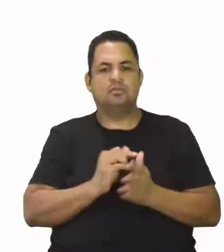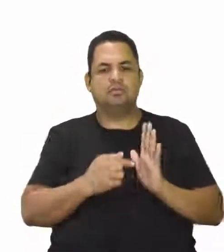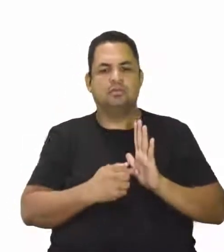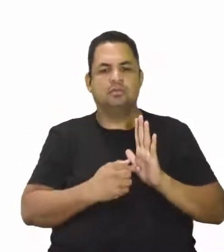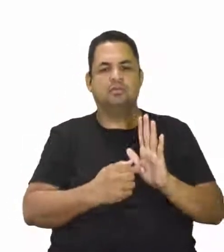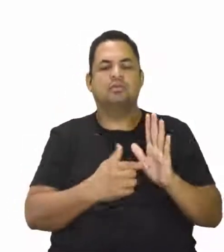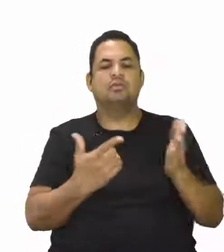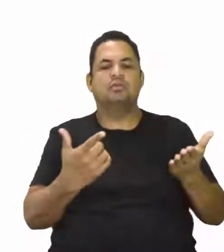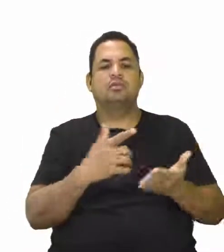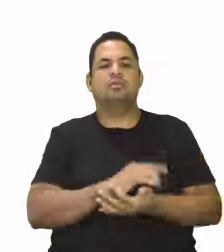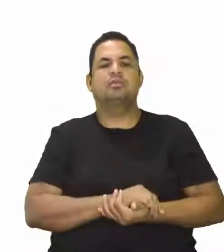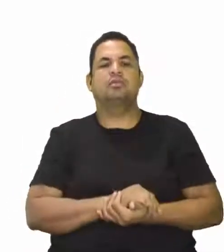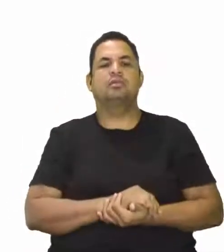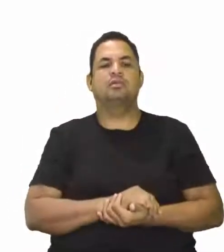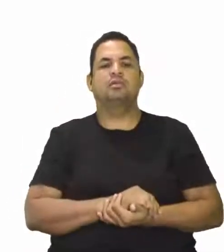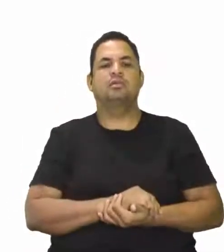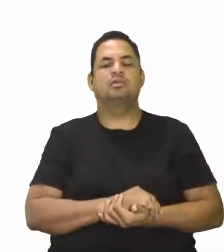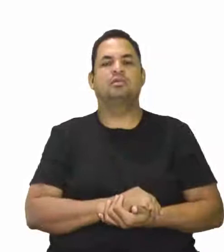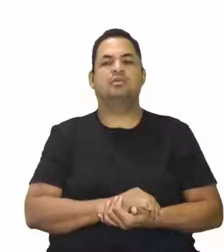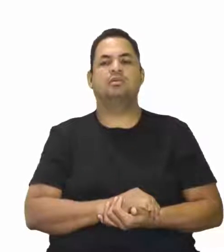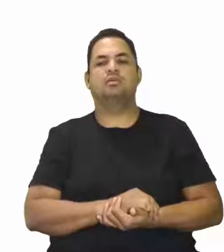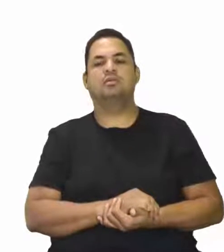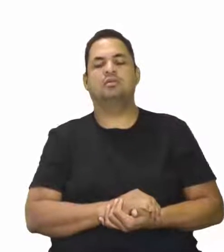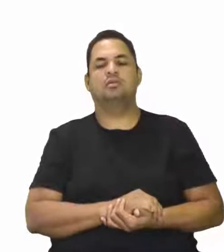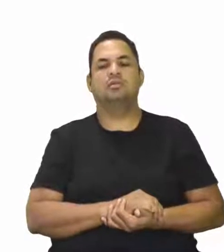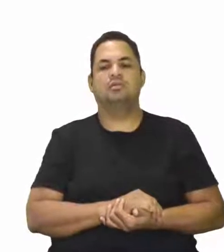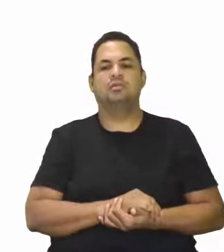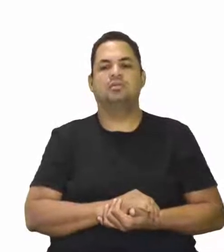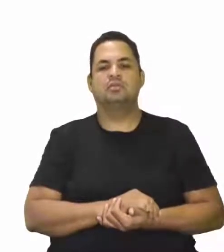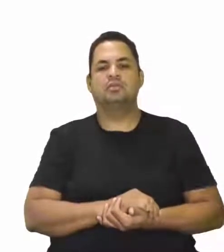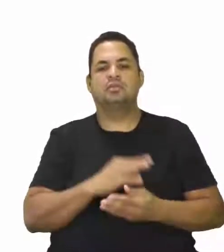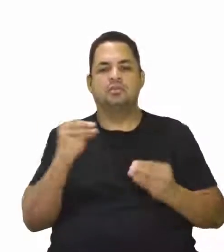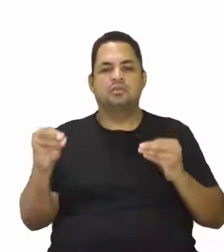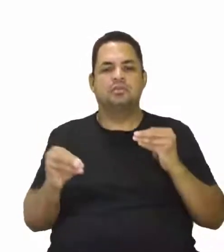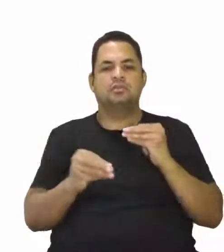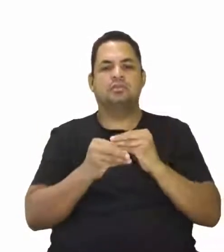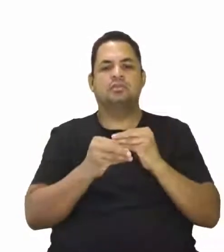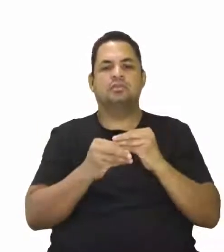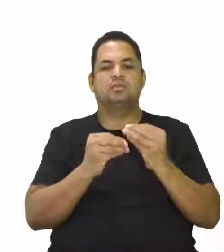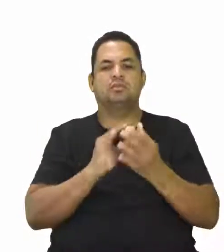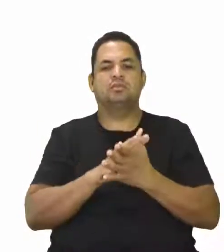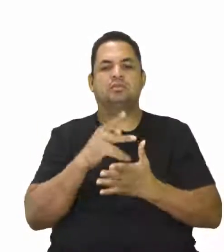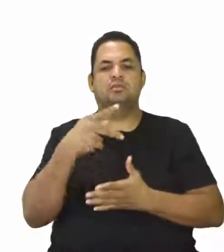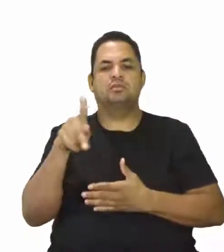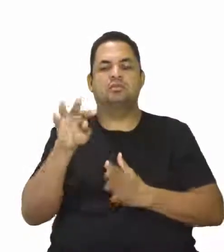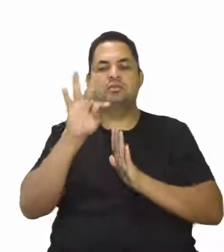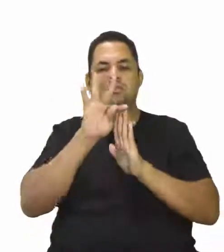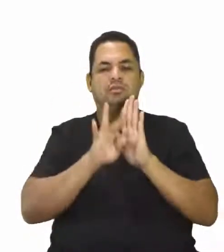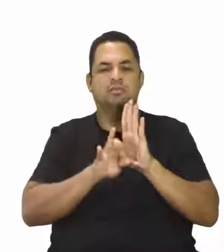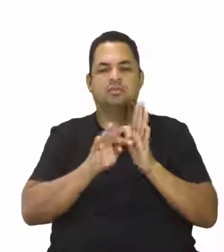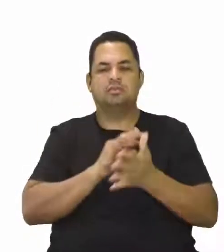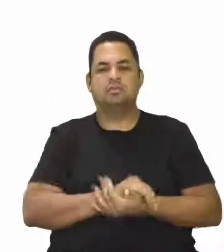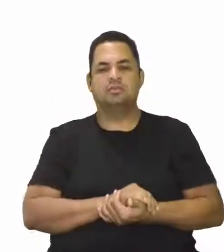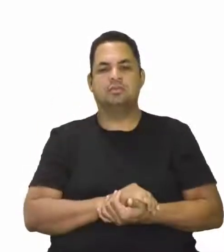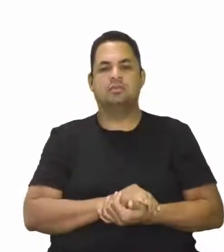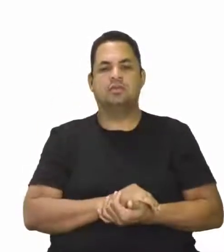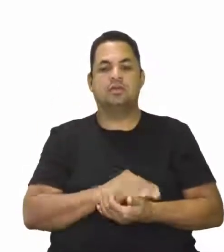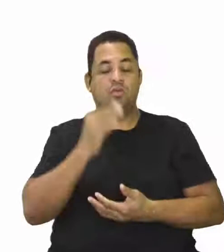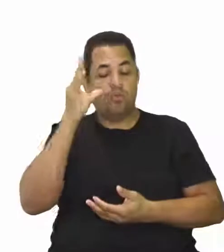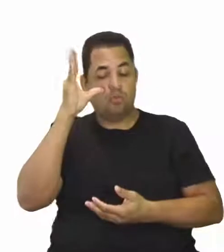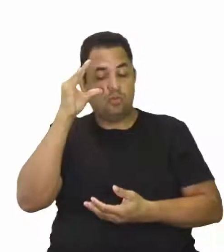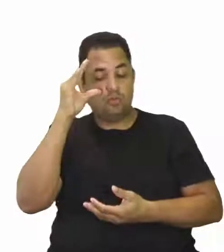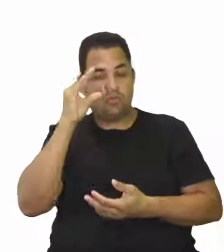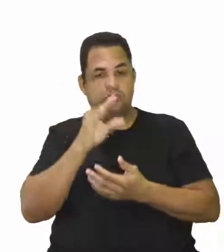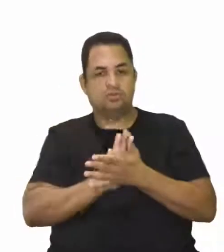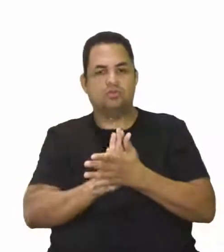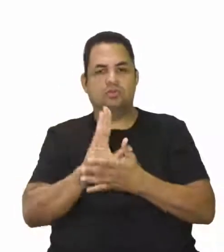trazendo mais coisas, vai acrescentando mais ainda ao seu texto. Tainá, uma curiosidade sobre